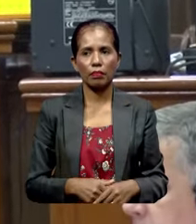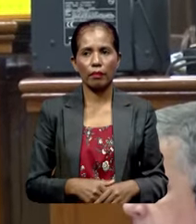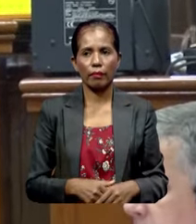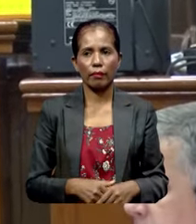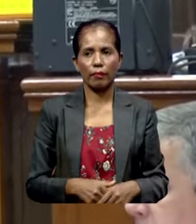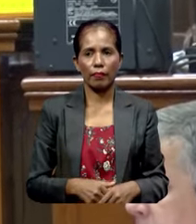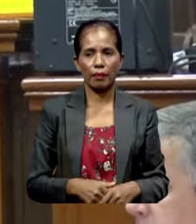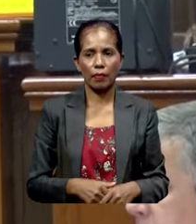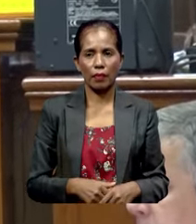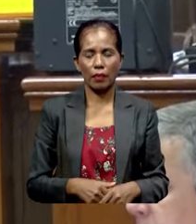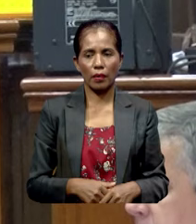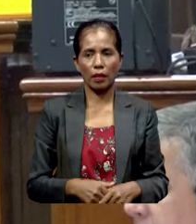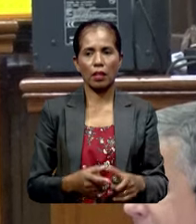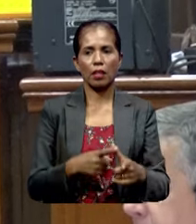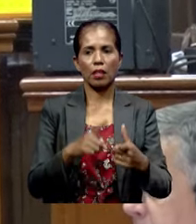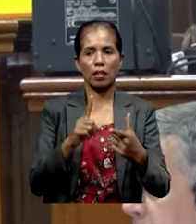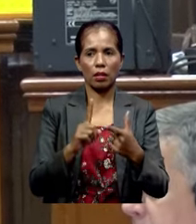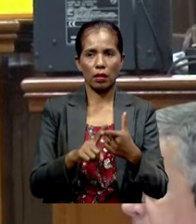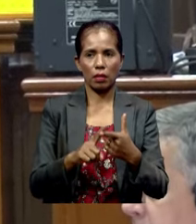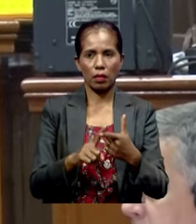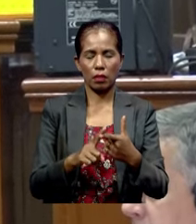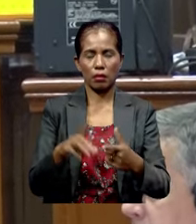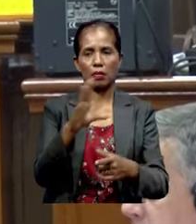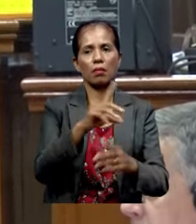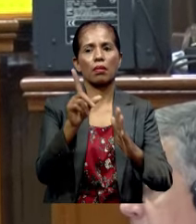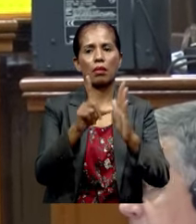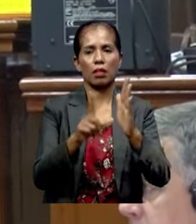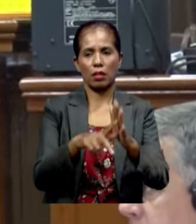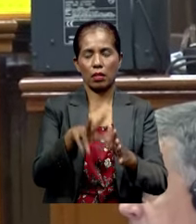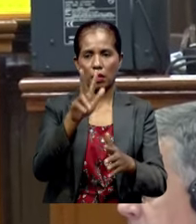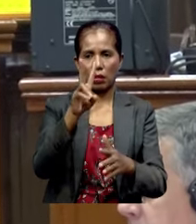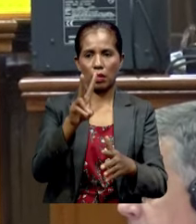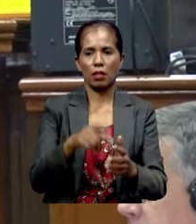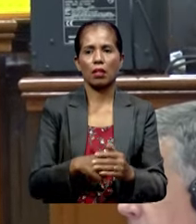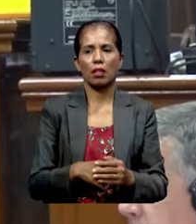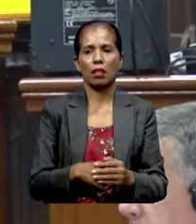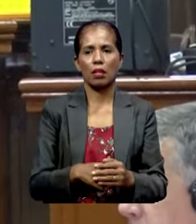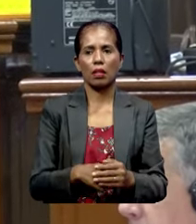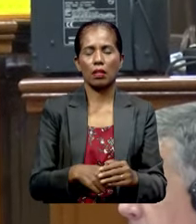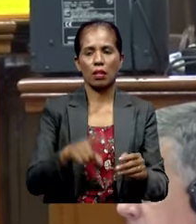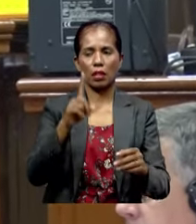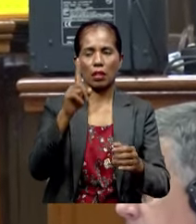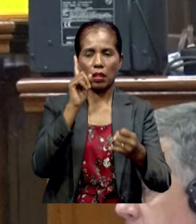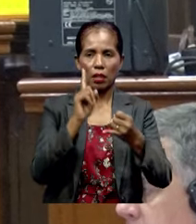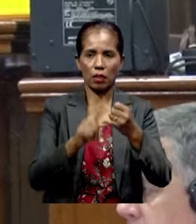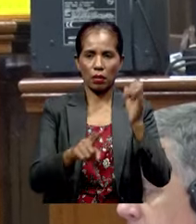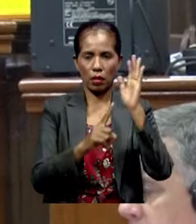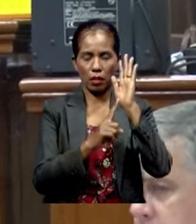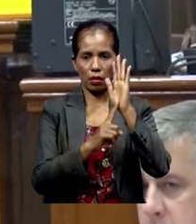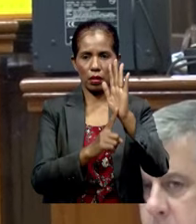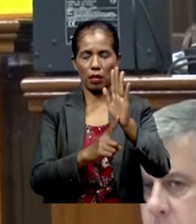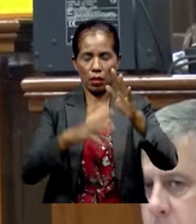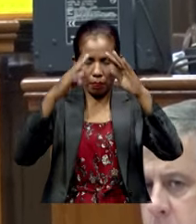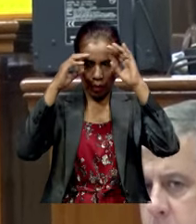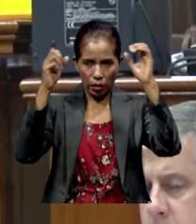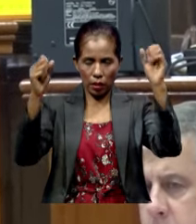Antes ou depois da submissão da legislação. Segundo, petição ida ICUS, a toba sua excelência,